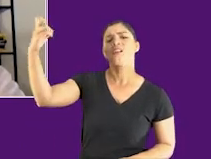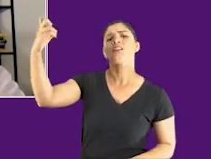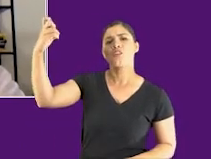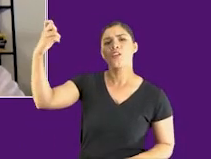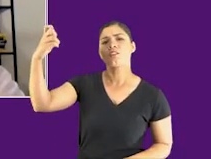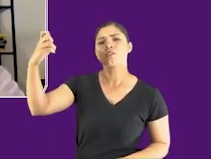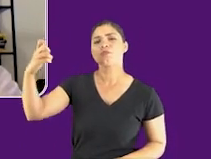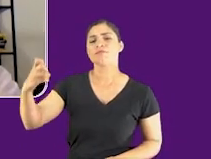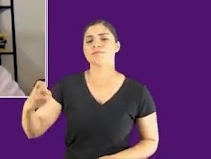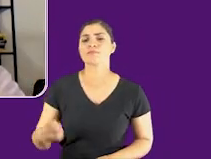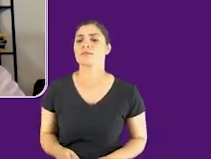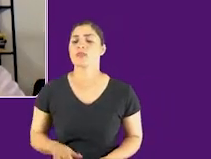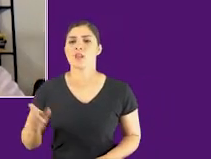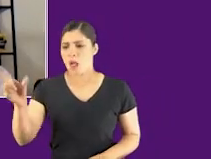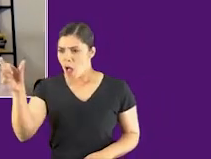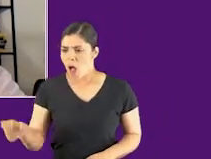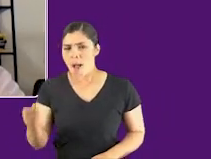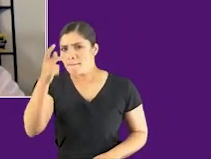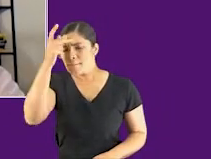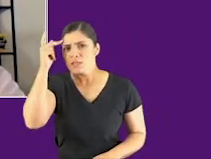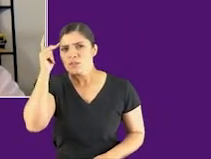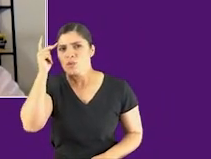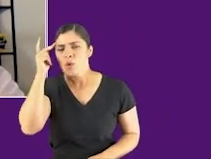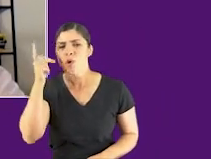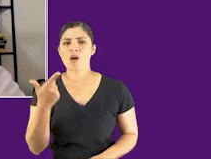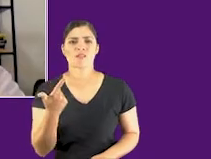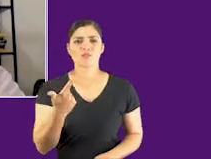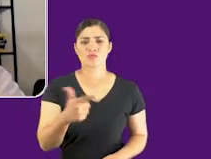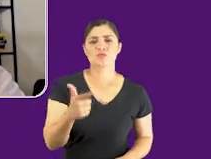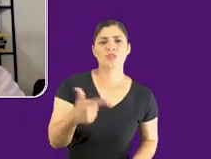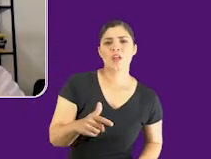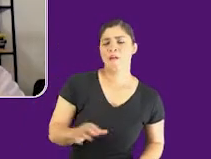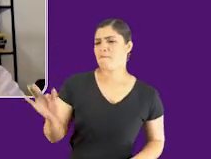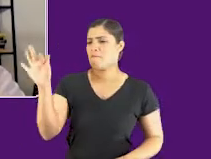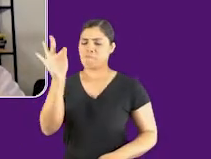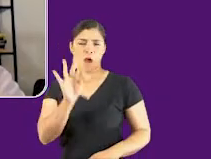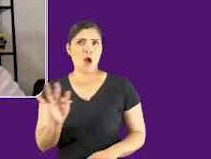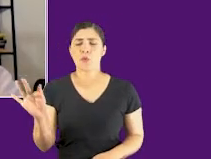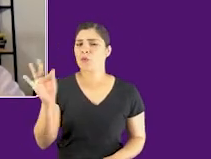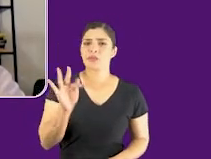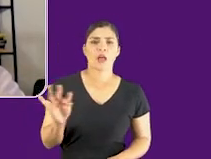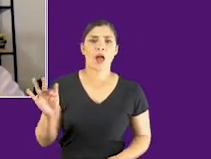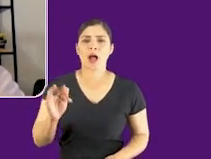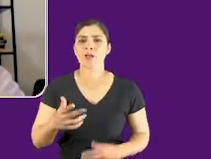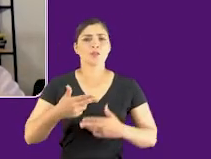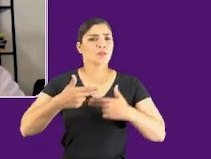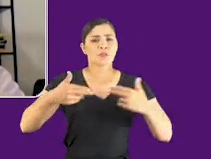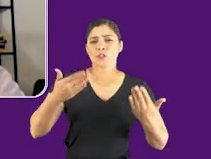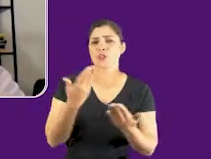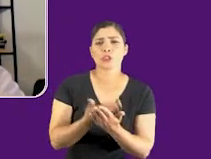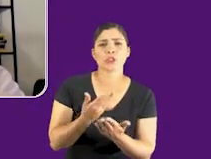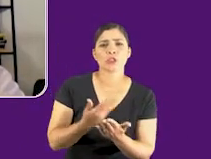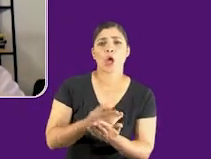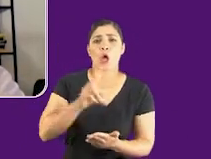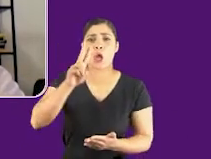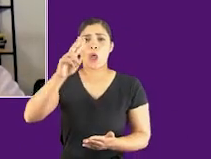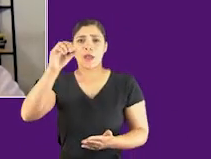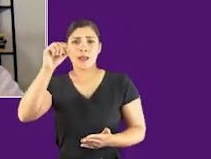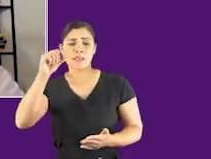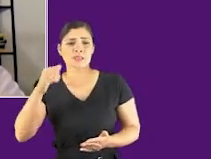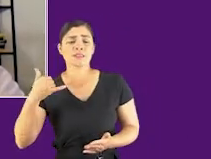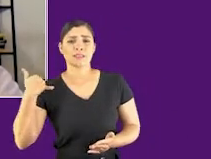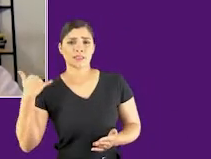pessoas que não necessariamente tem o segundo grau completo e tudo isso são pessoas que estão muito